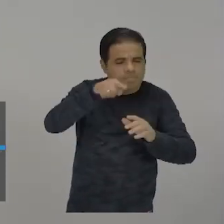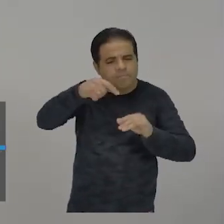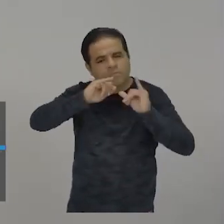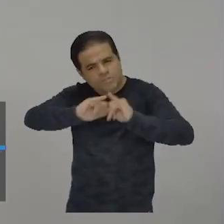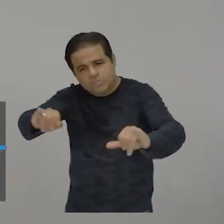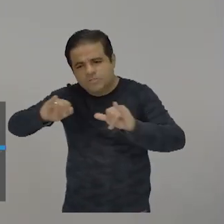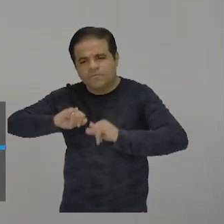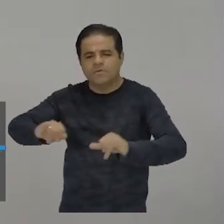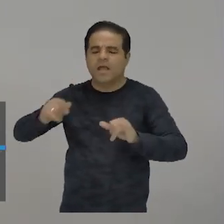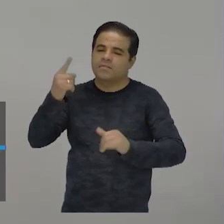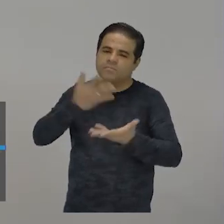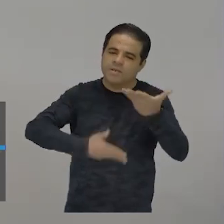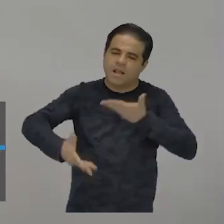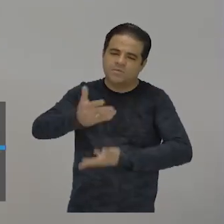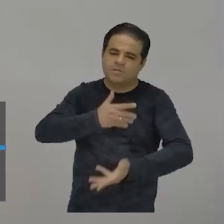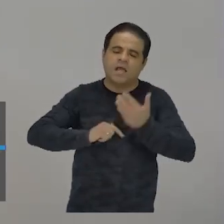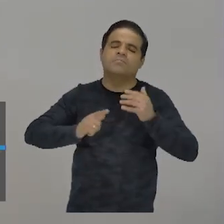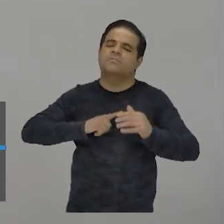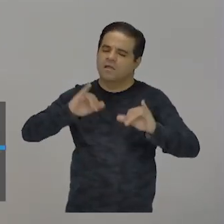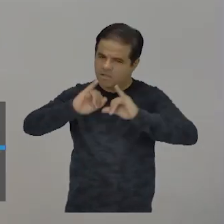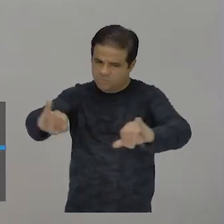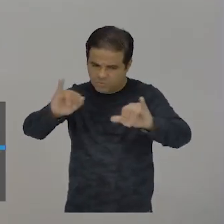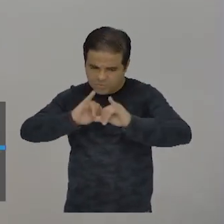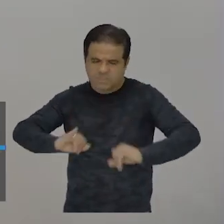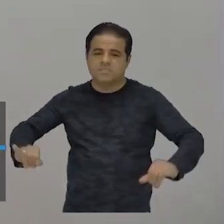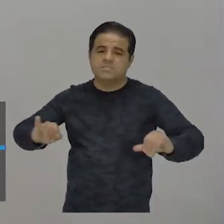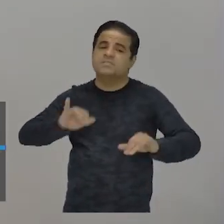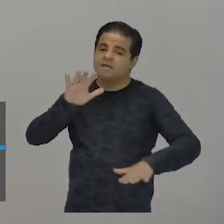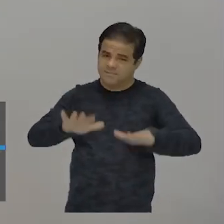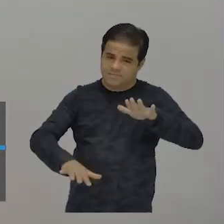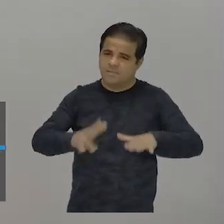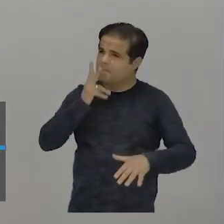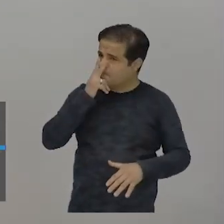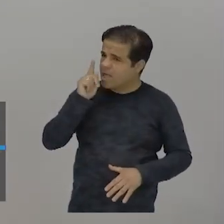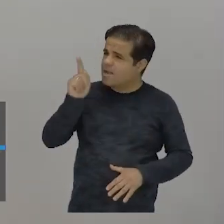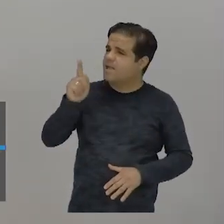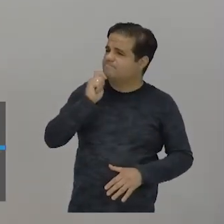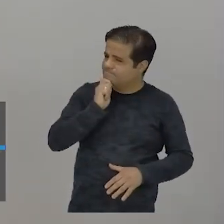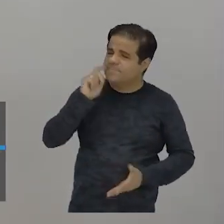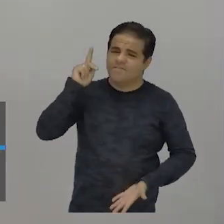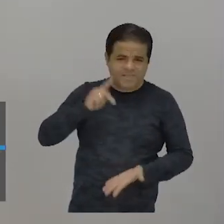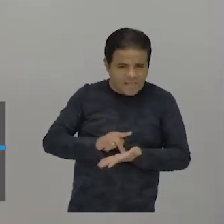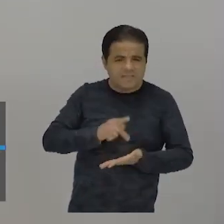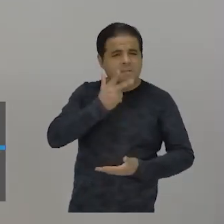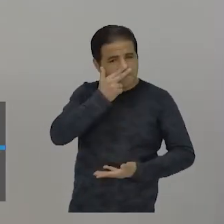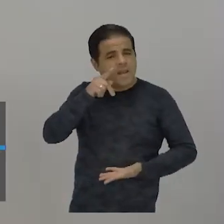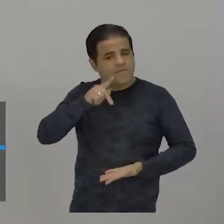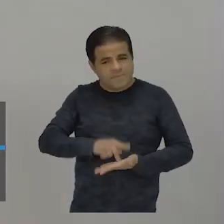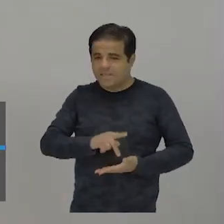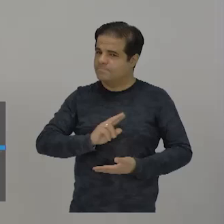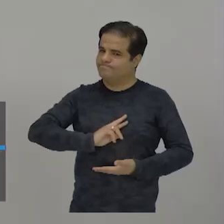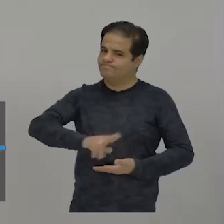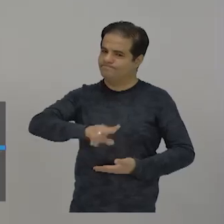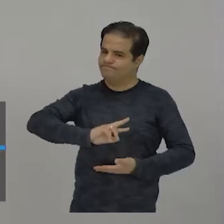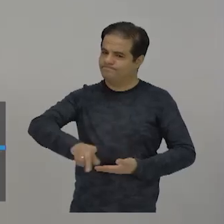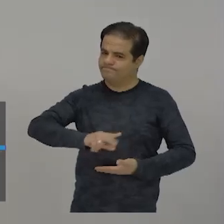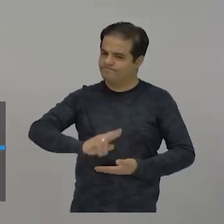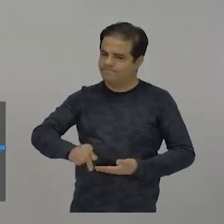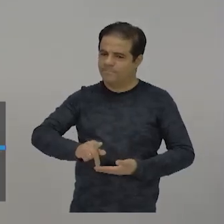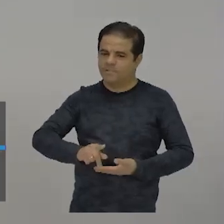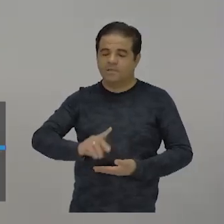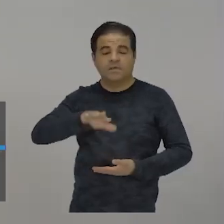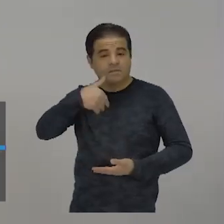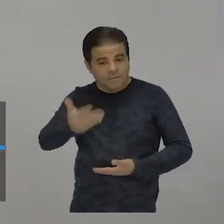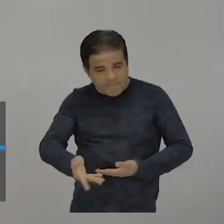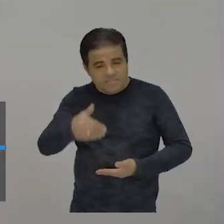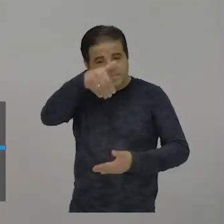para vocês relacionarem que tem notícias, até mesmo que parecem que são verdadeiras, né, e não são. Mas